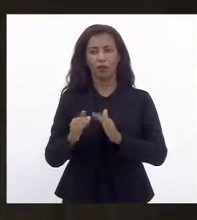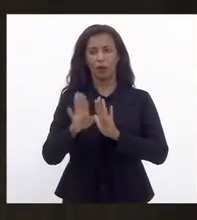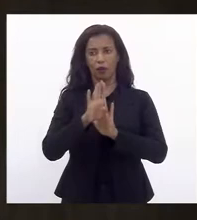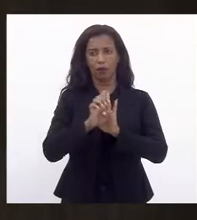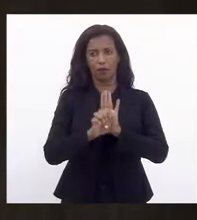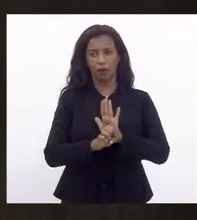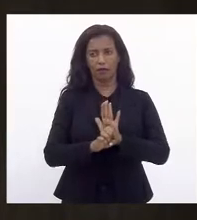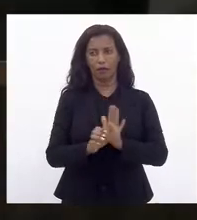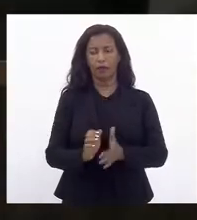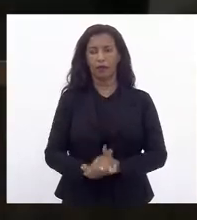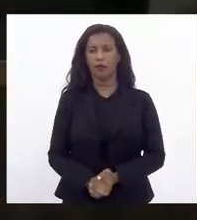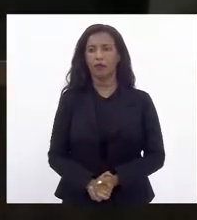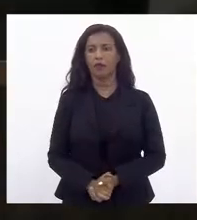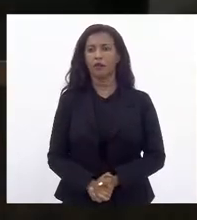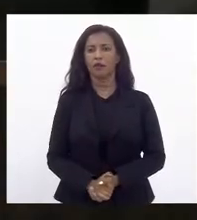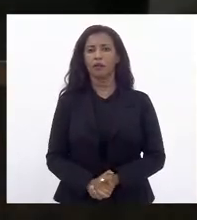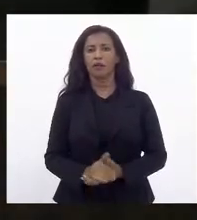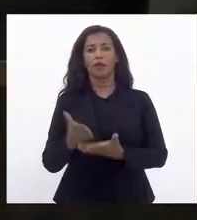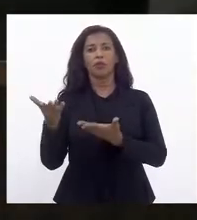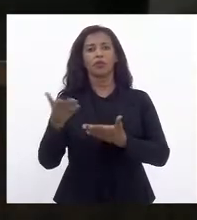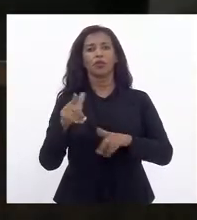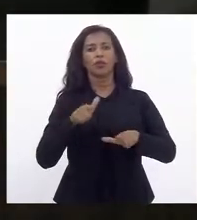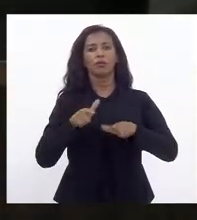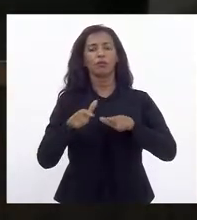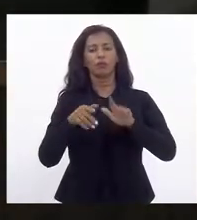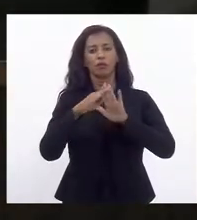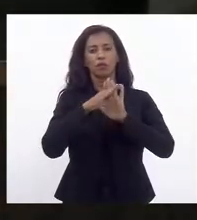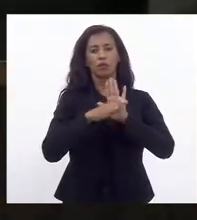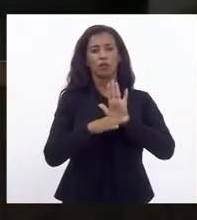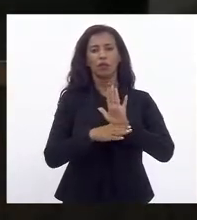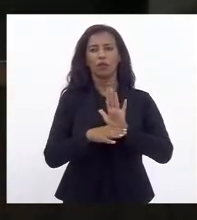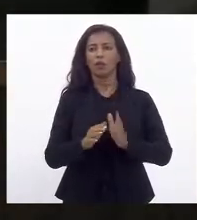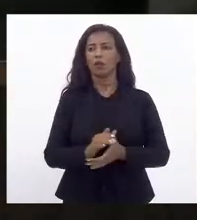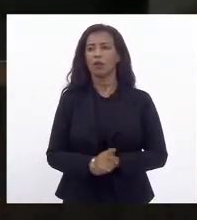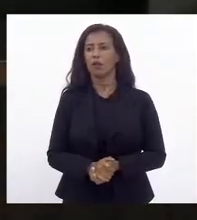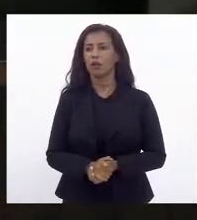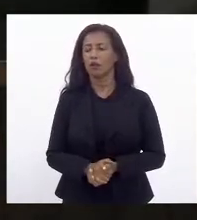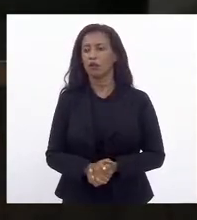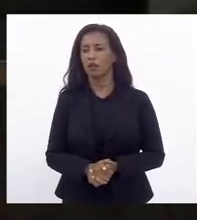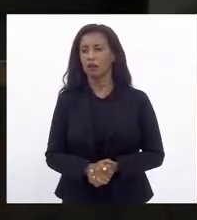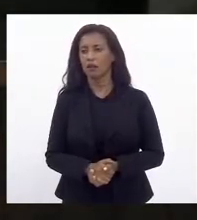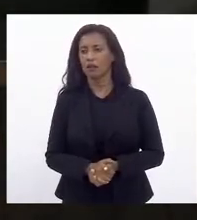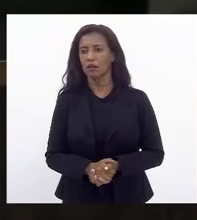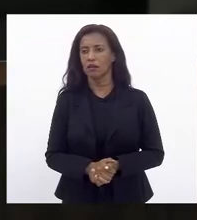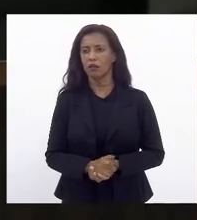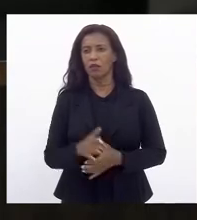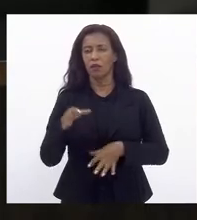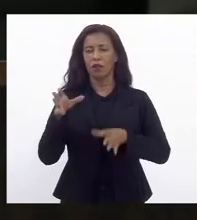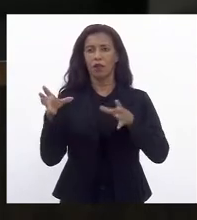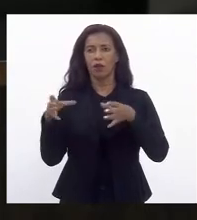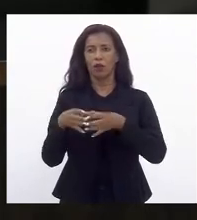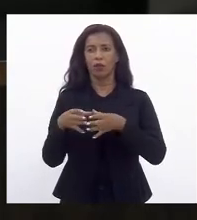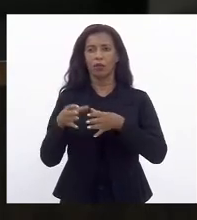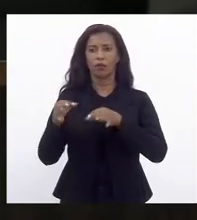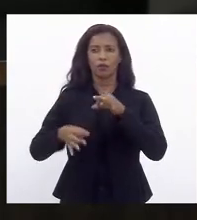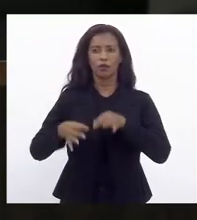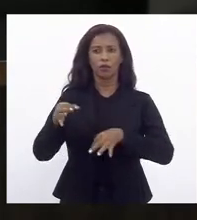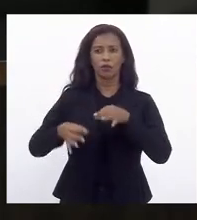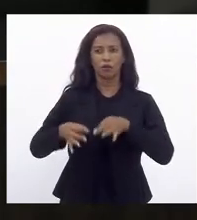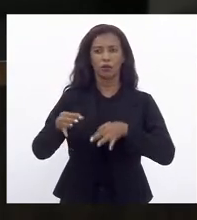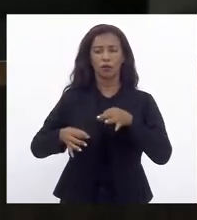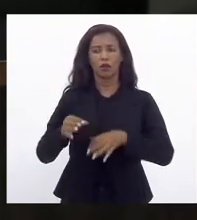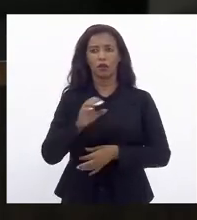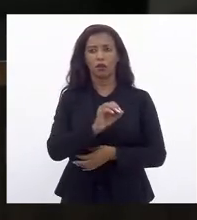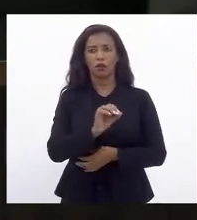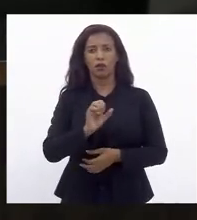emendas. Então, presidência, chama os trabalhos à ordem. Vou colher o parecer da Comissão de Constituição e Justiça, em relação ao